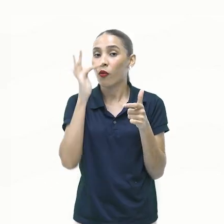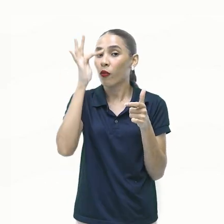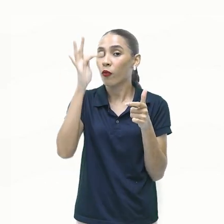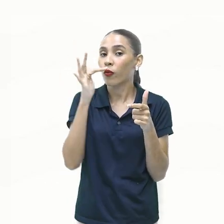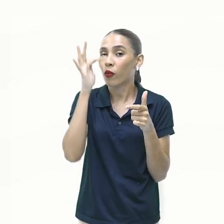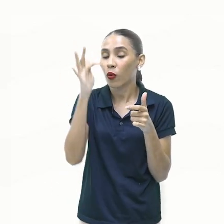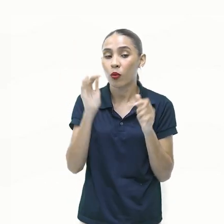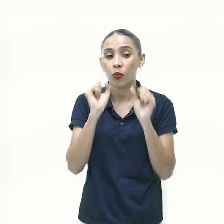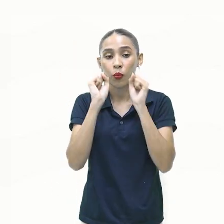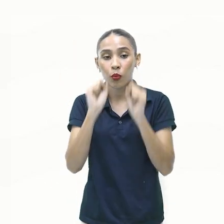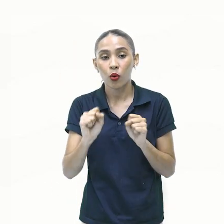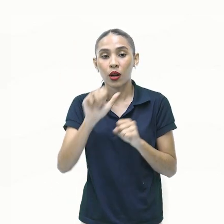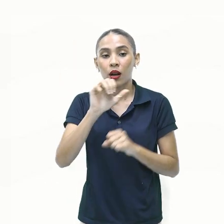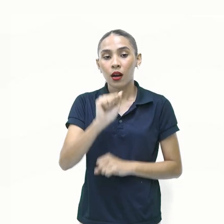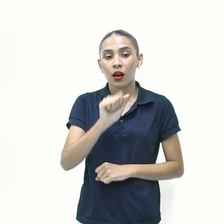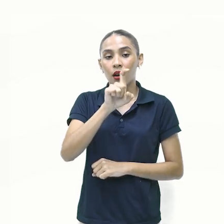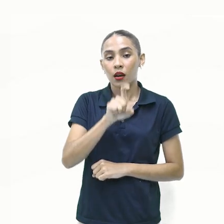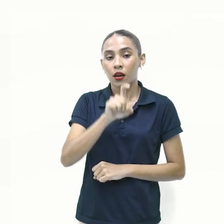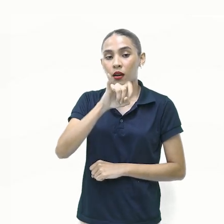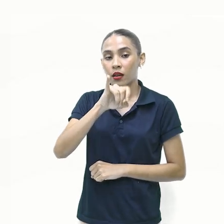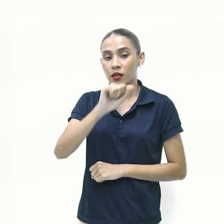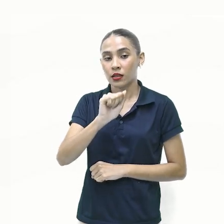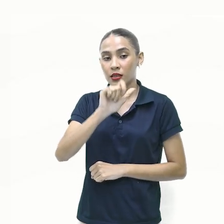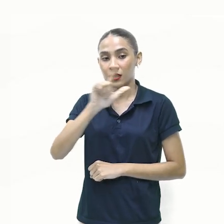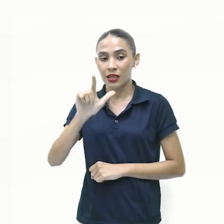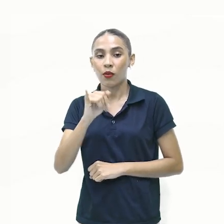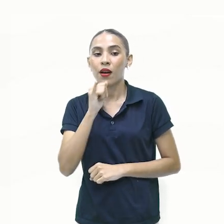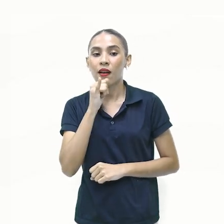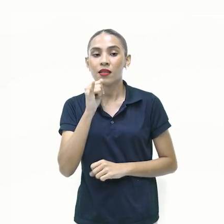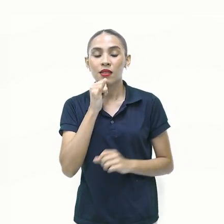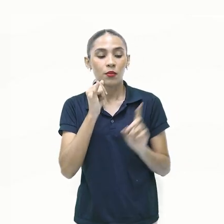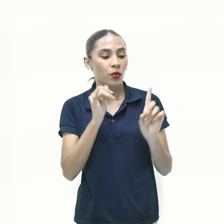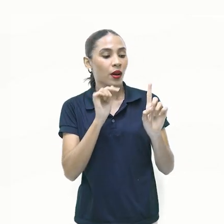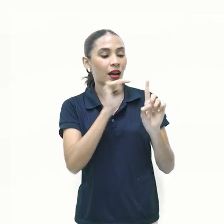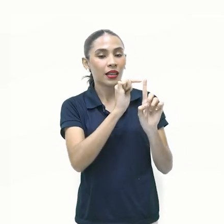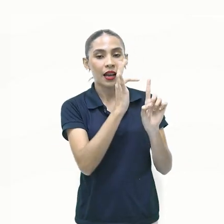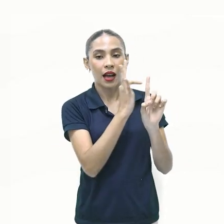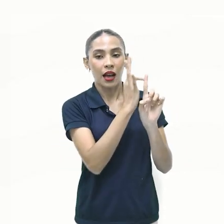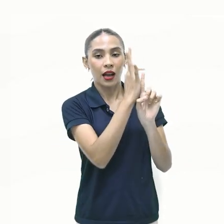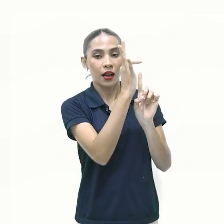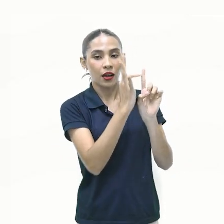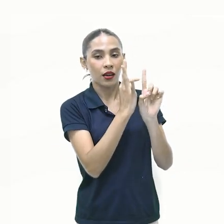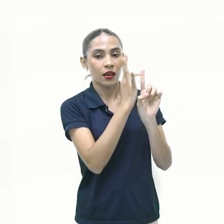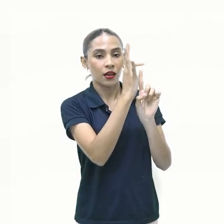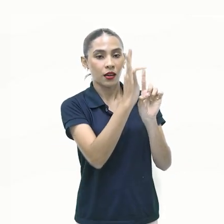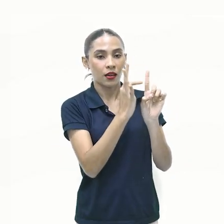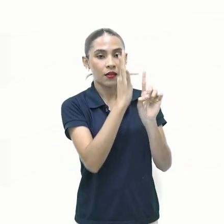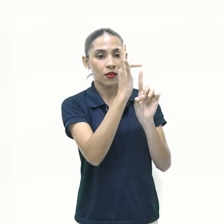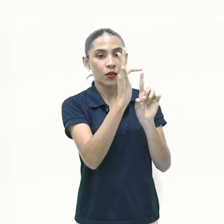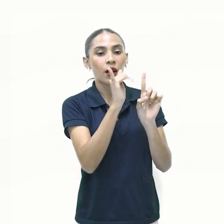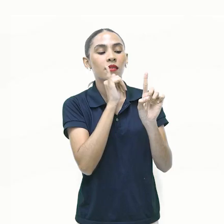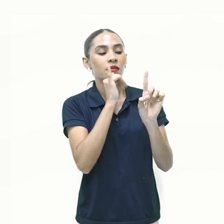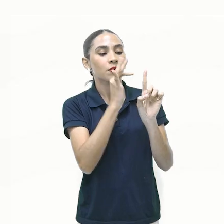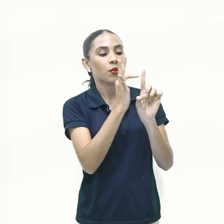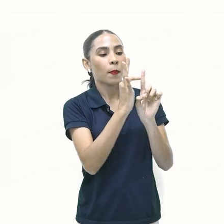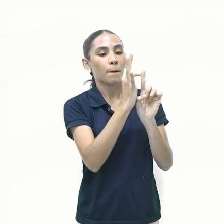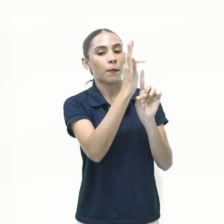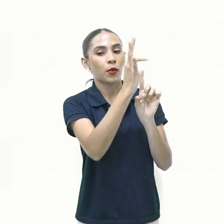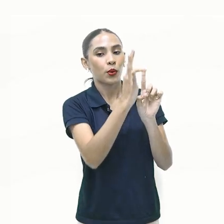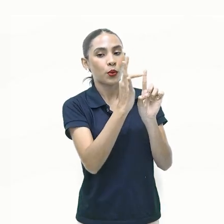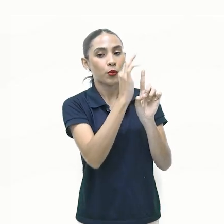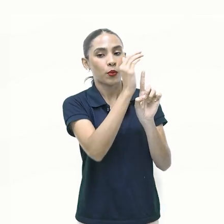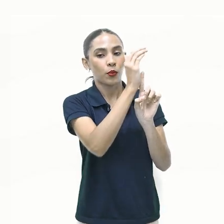da flor, que ela poderia ser axial. Quando a gente observa que a flor, ela sai aqui, do